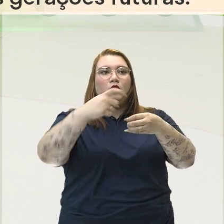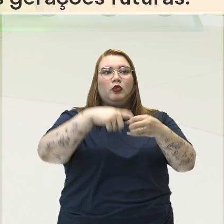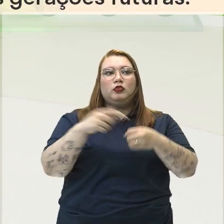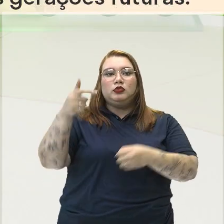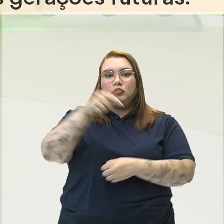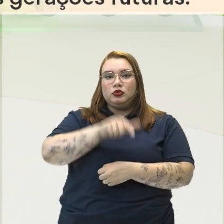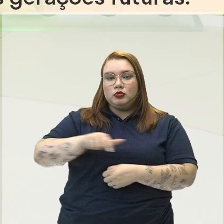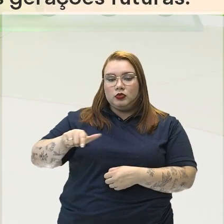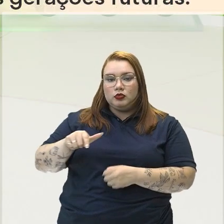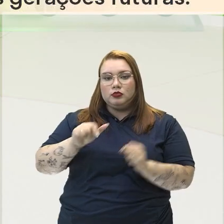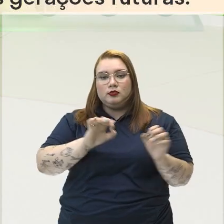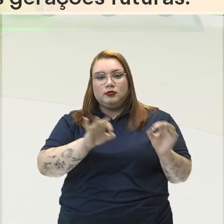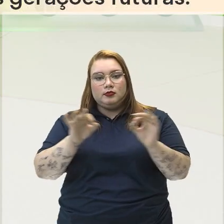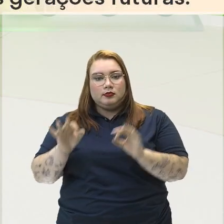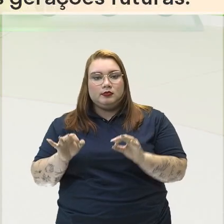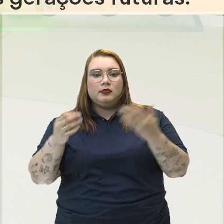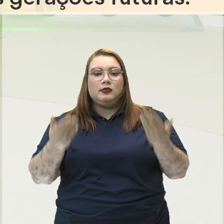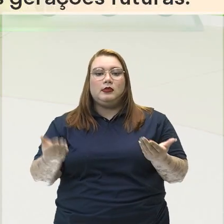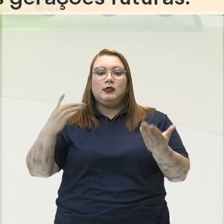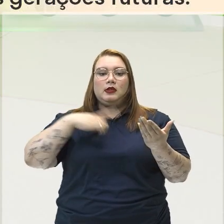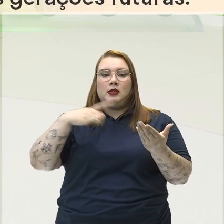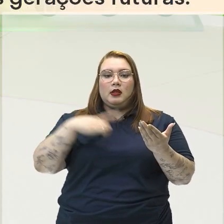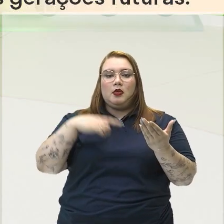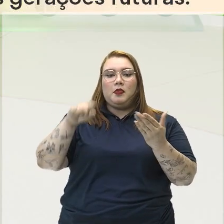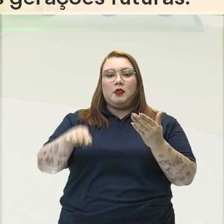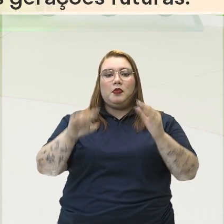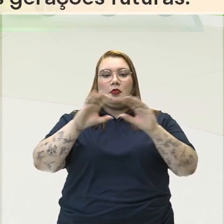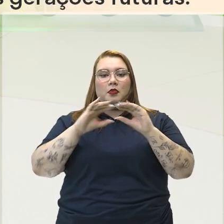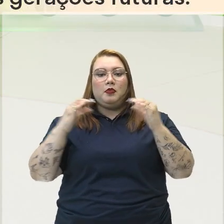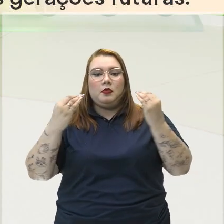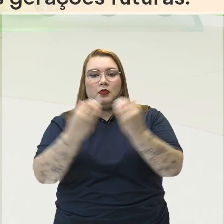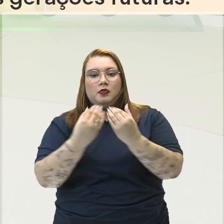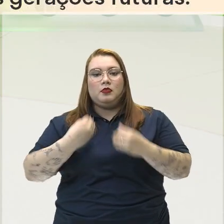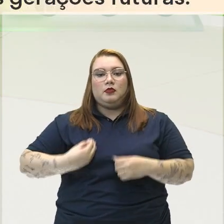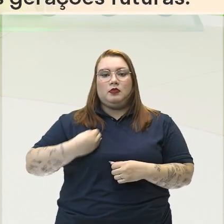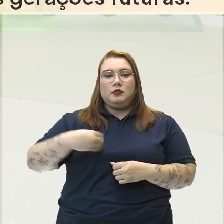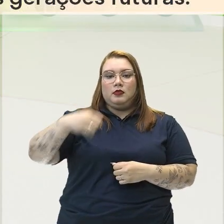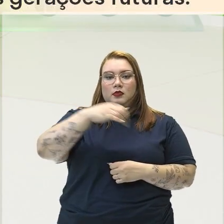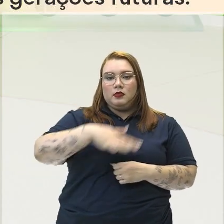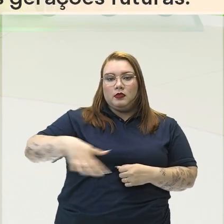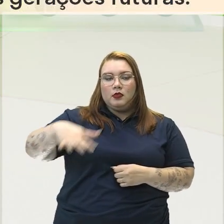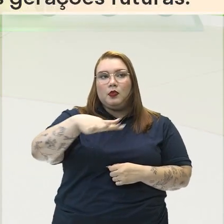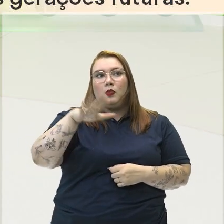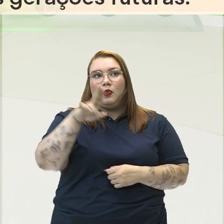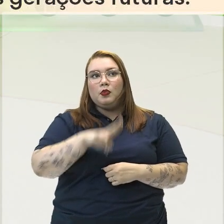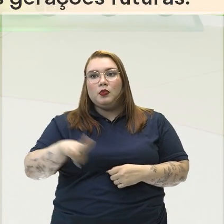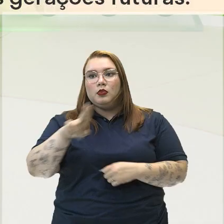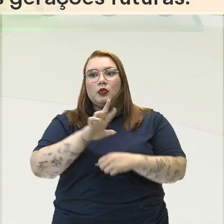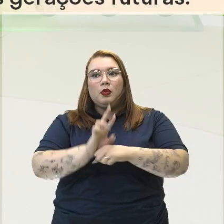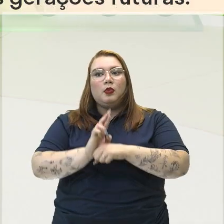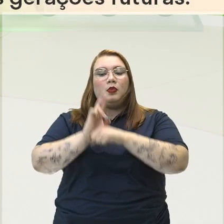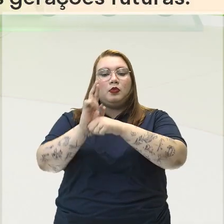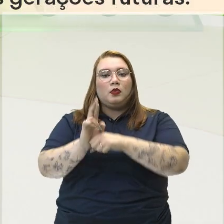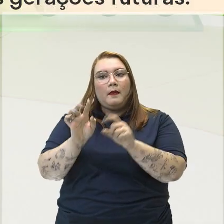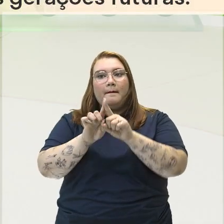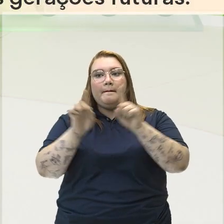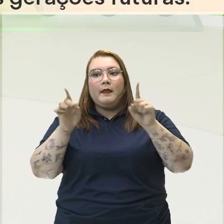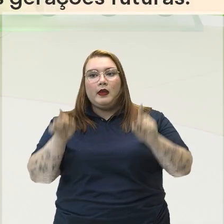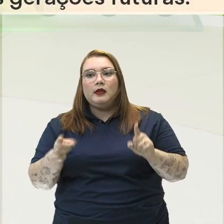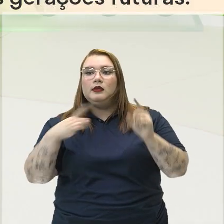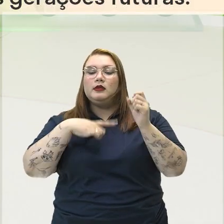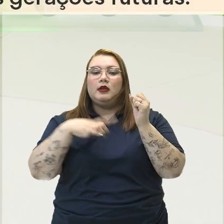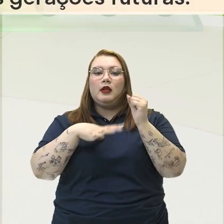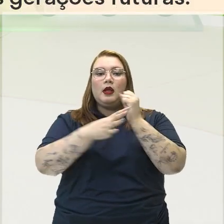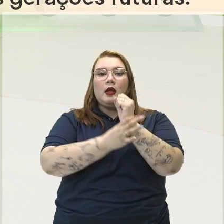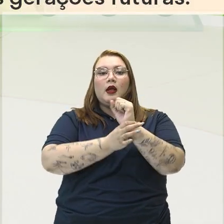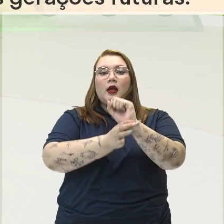gerações futuras. Então, existe ali aquela comunidade que vive naquela área, utiliza aquele recurso, mas ela